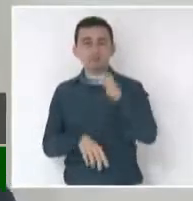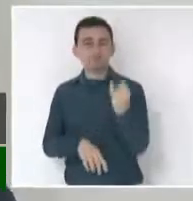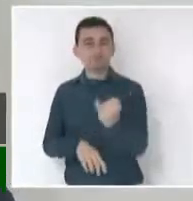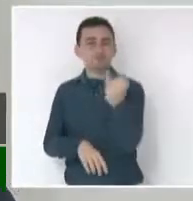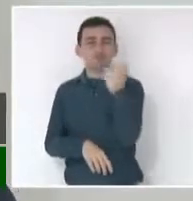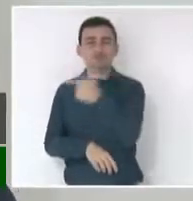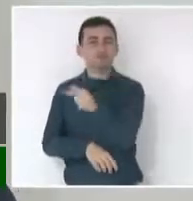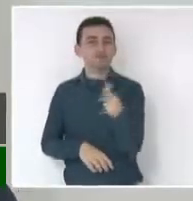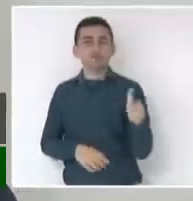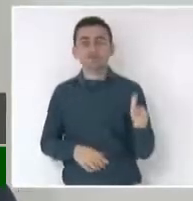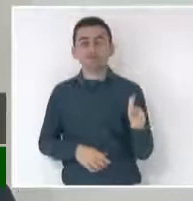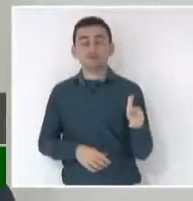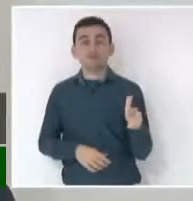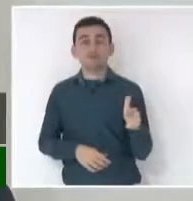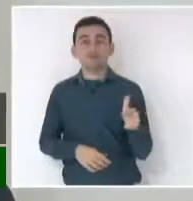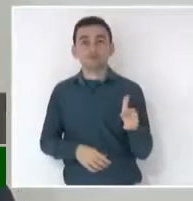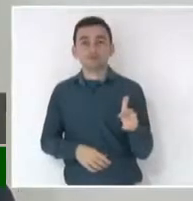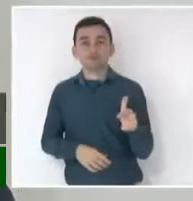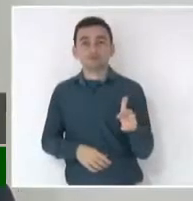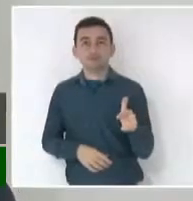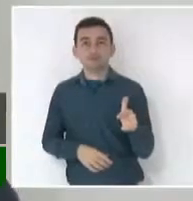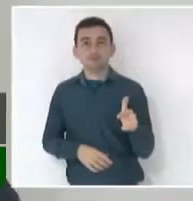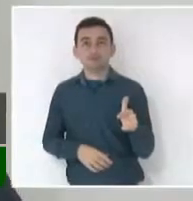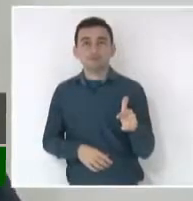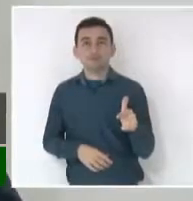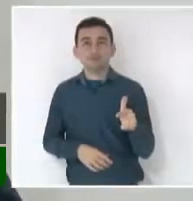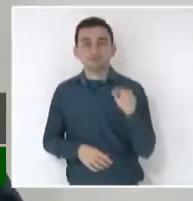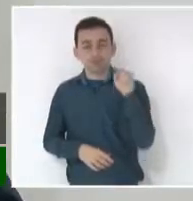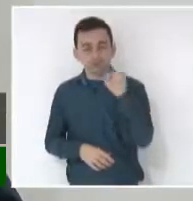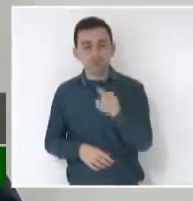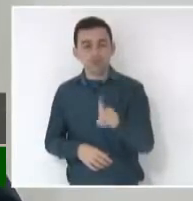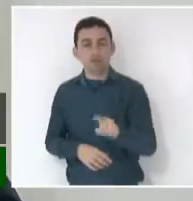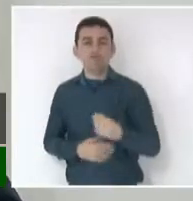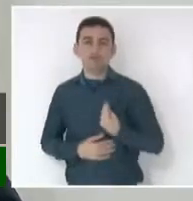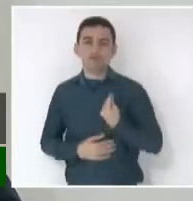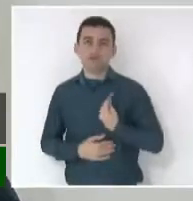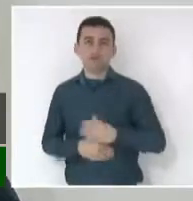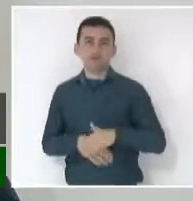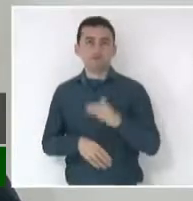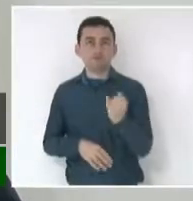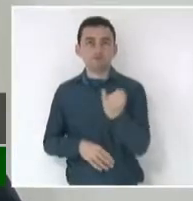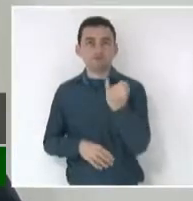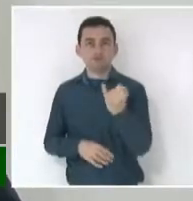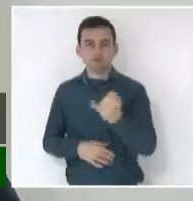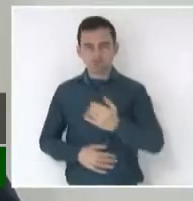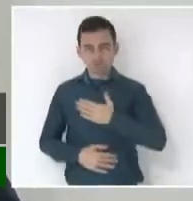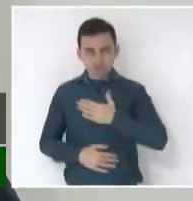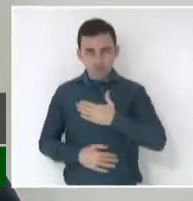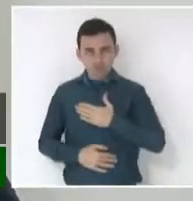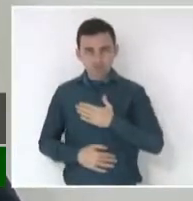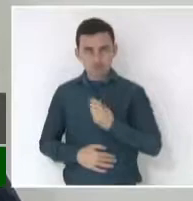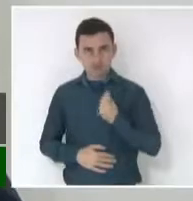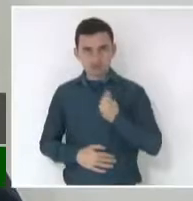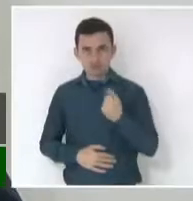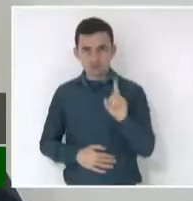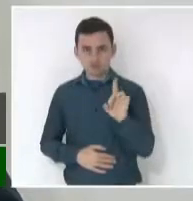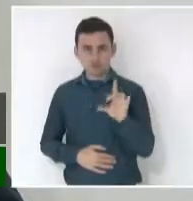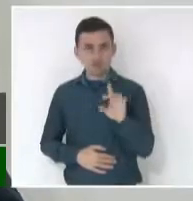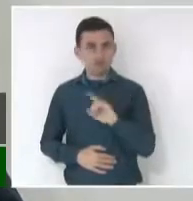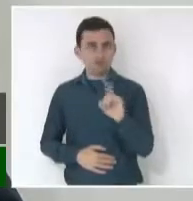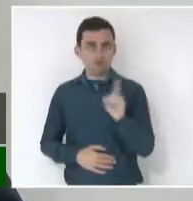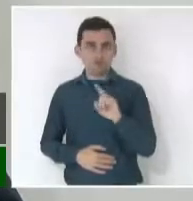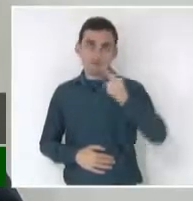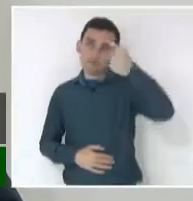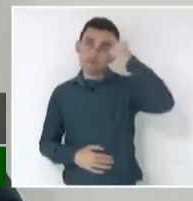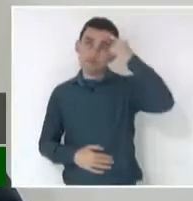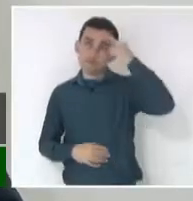mais sagrado e sagrada do que a vida. Não só a nossa vida. Seria pouco pensar a